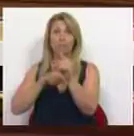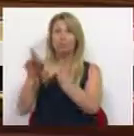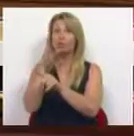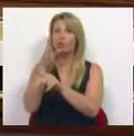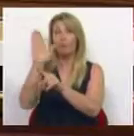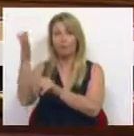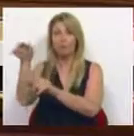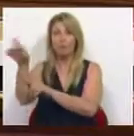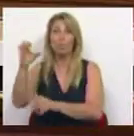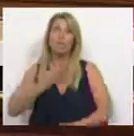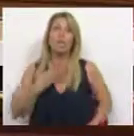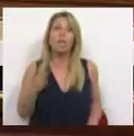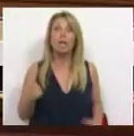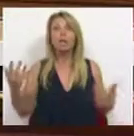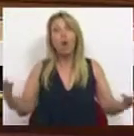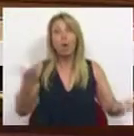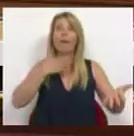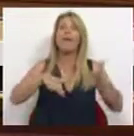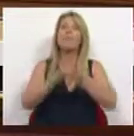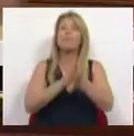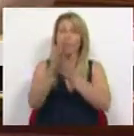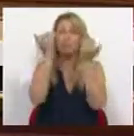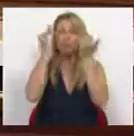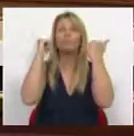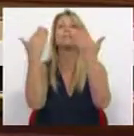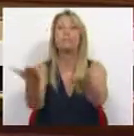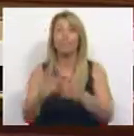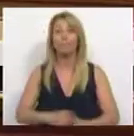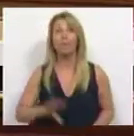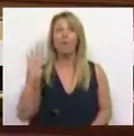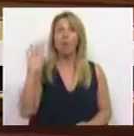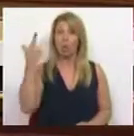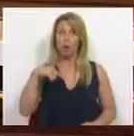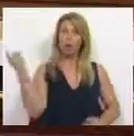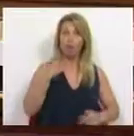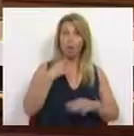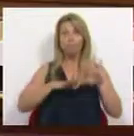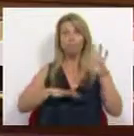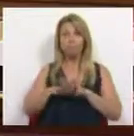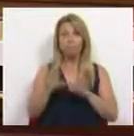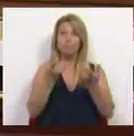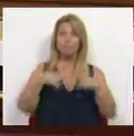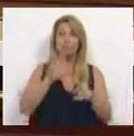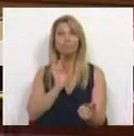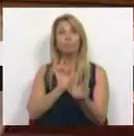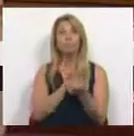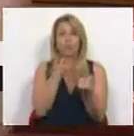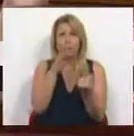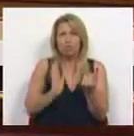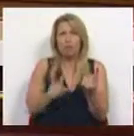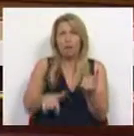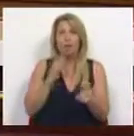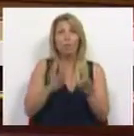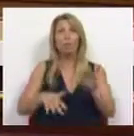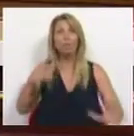do CDS, já agora aproveito para vos dar esta informação. Quando nós realizámos a nossa audição, que referi aqui no Parlamento